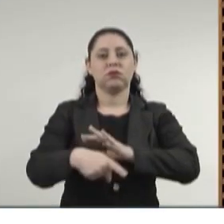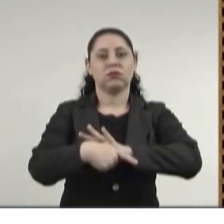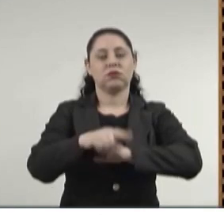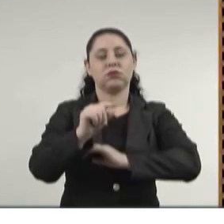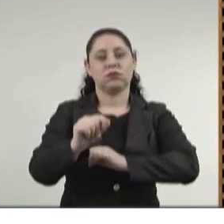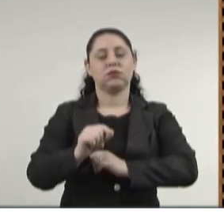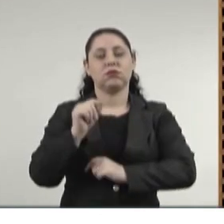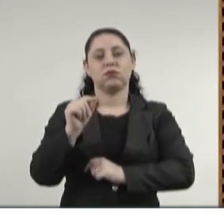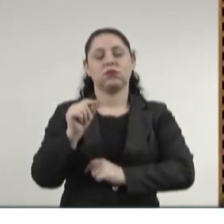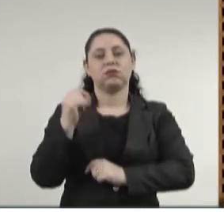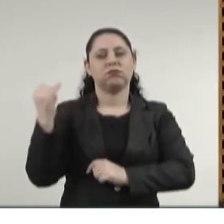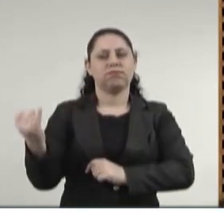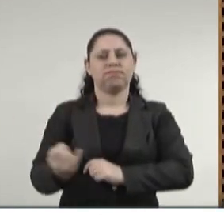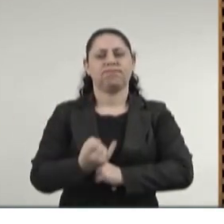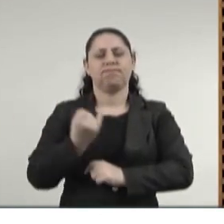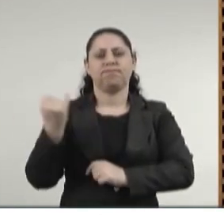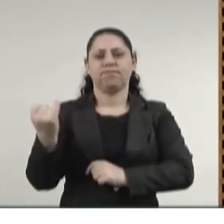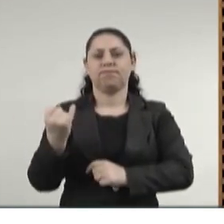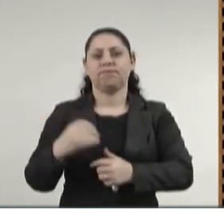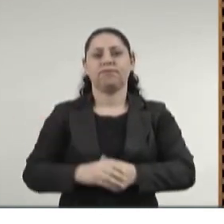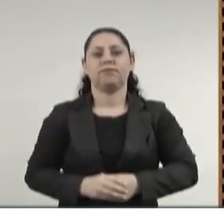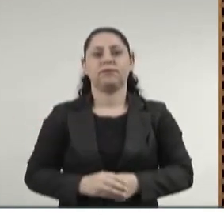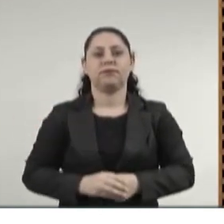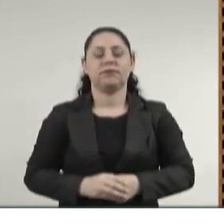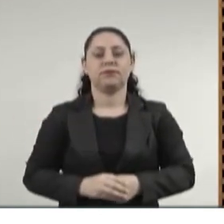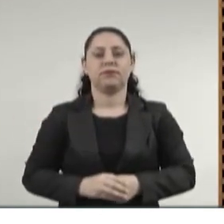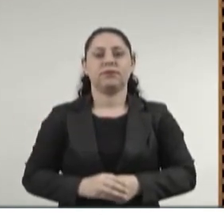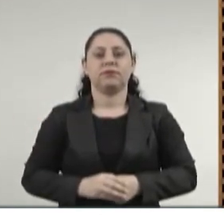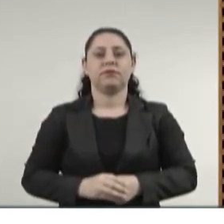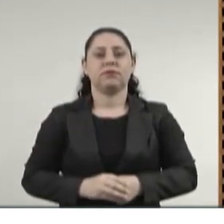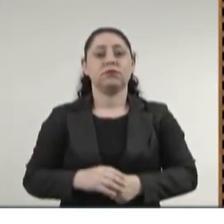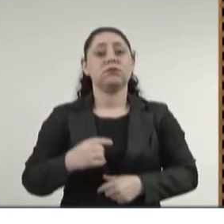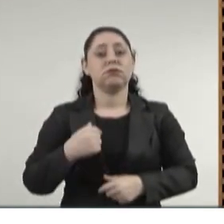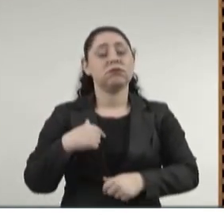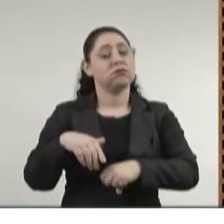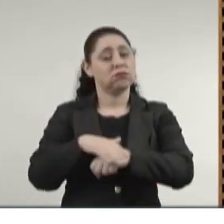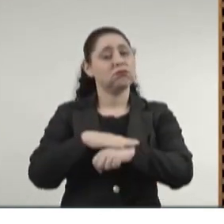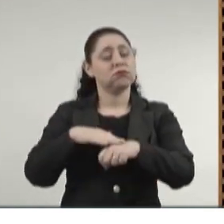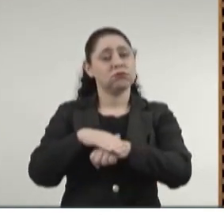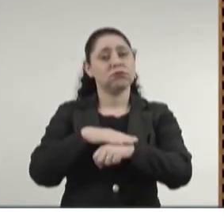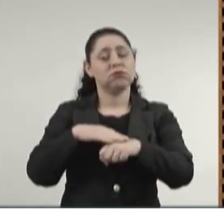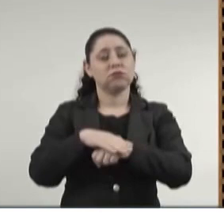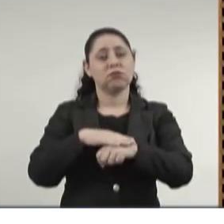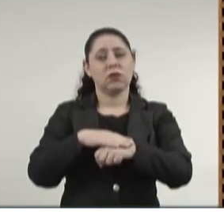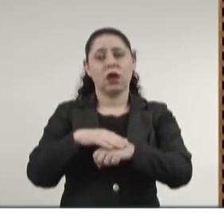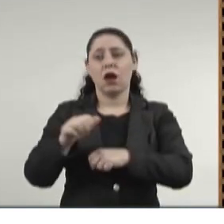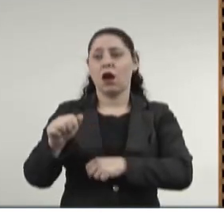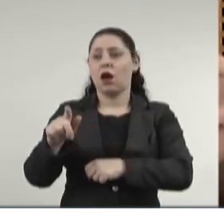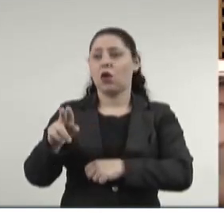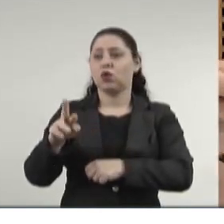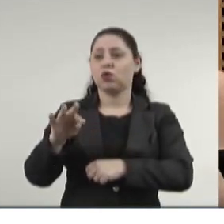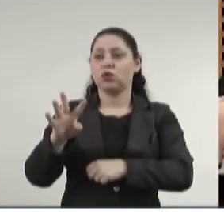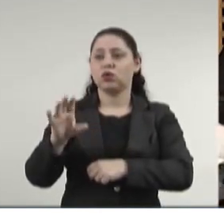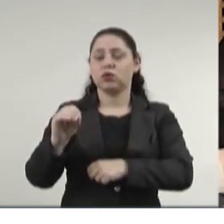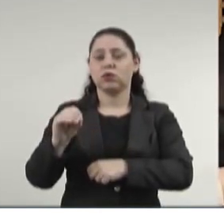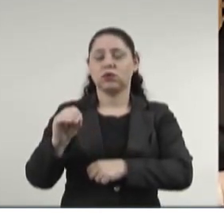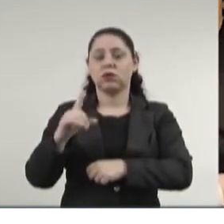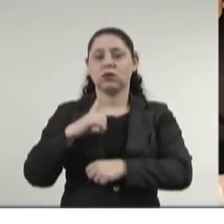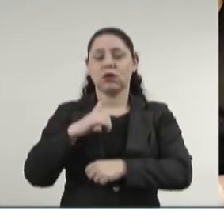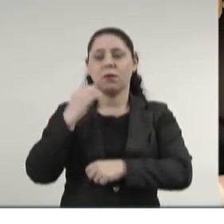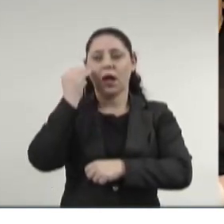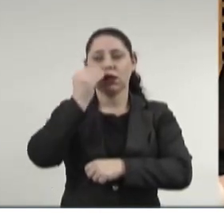encaminhamento importante, que eu até conversando com o Augusto, né, que tem